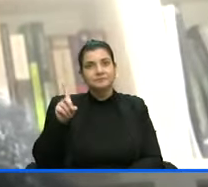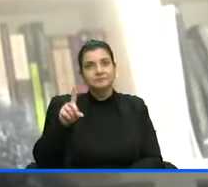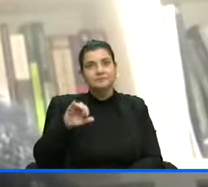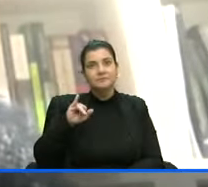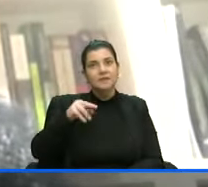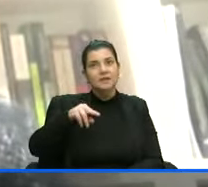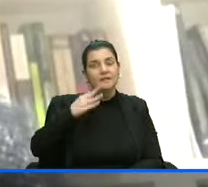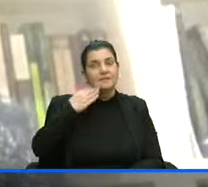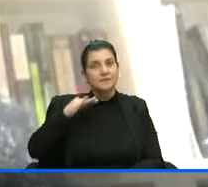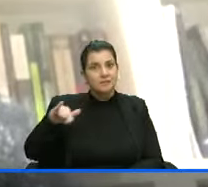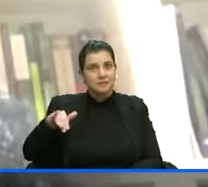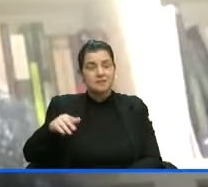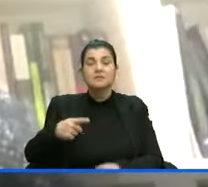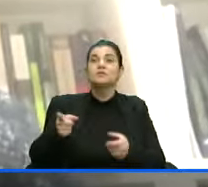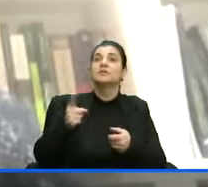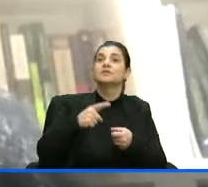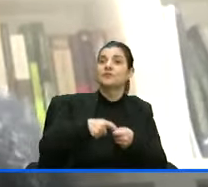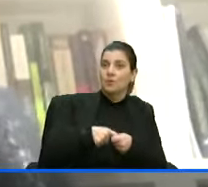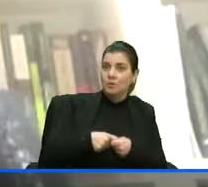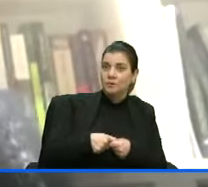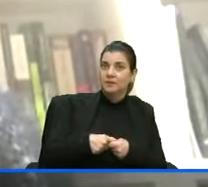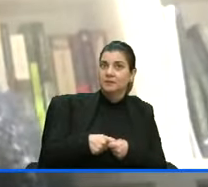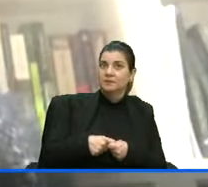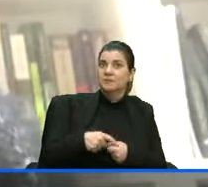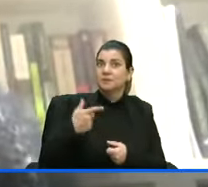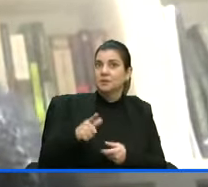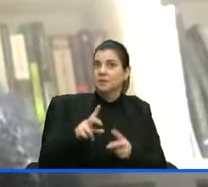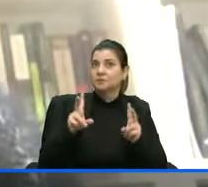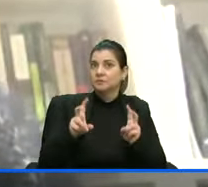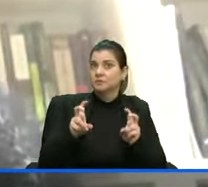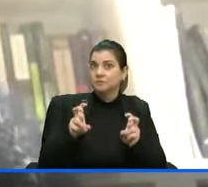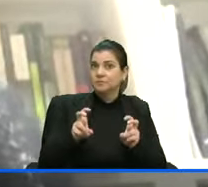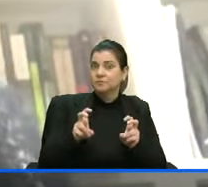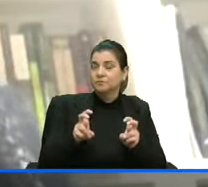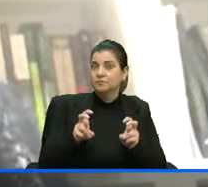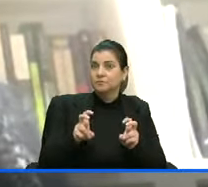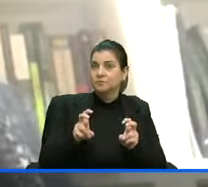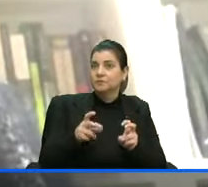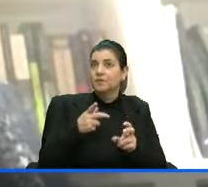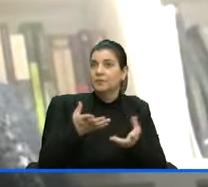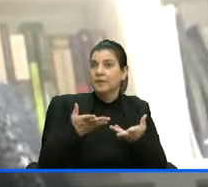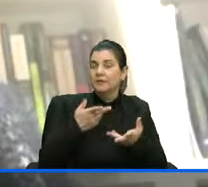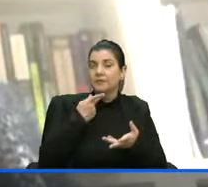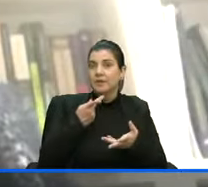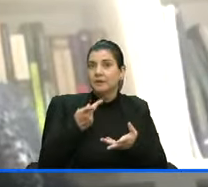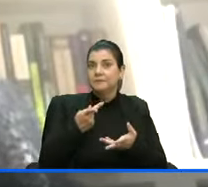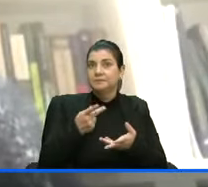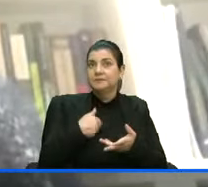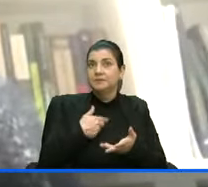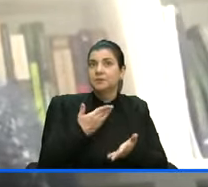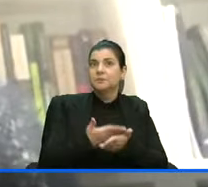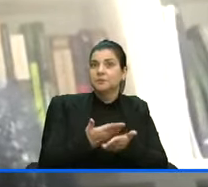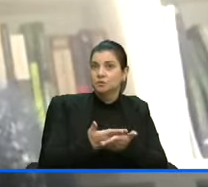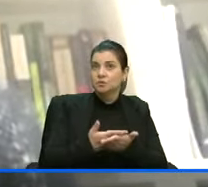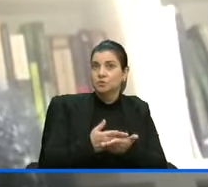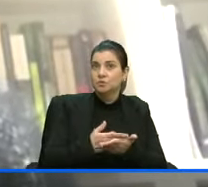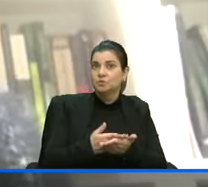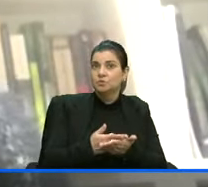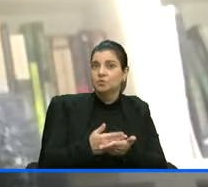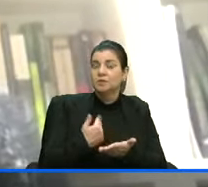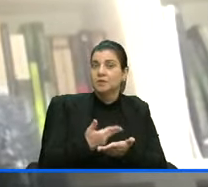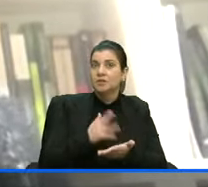sendo retomadas, e a gente, aí é uma outra questão que eu gostaria de trazer, que eu estudo Pró-Infância e